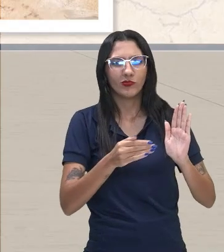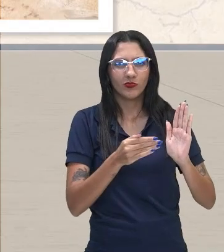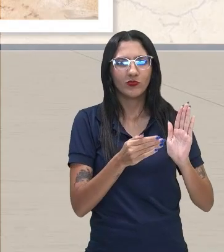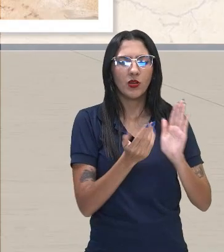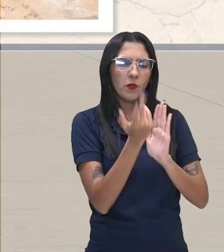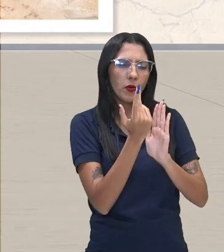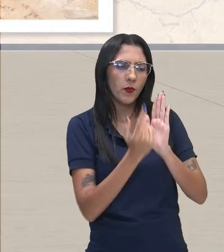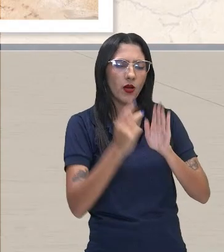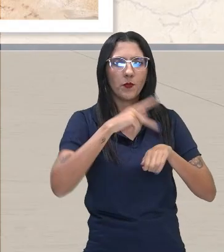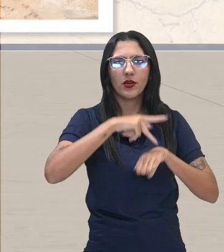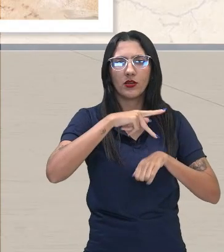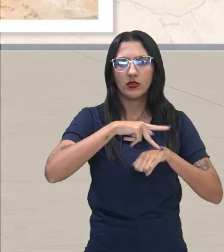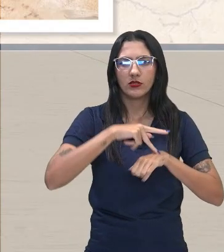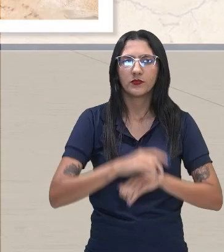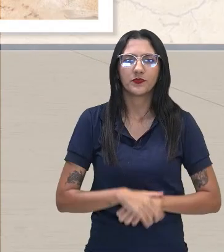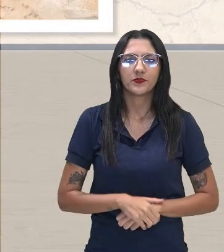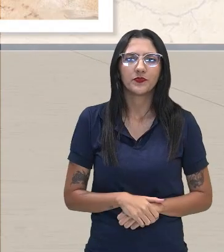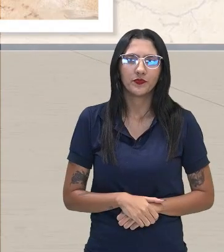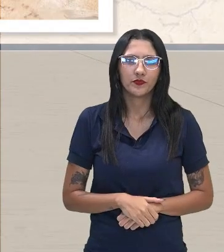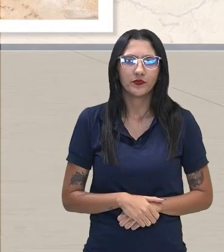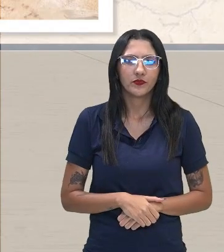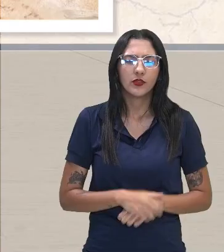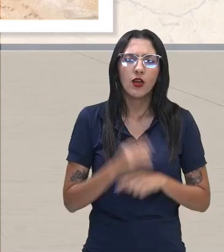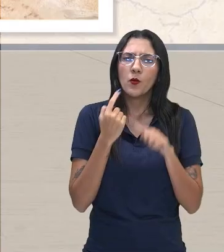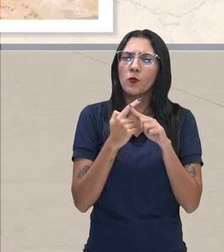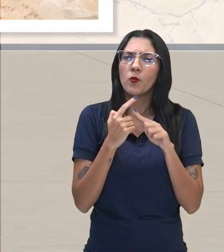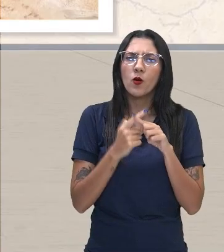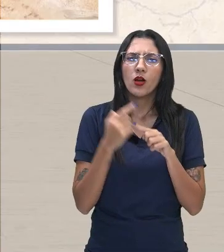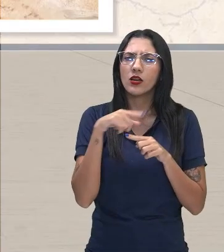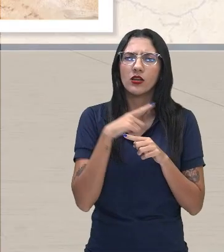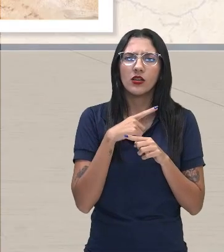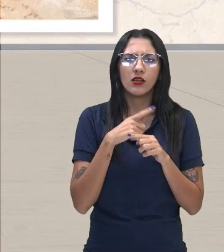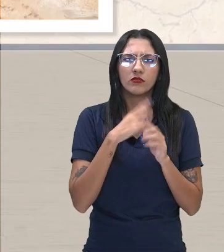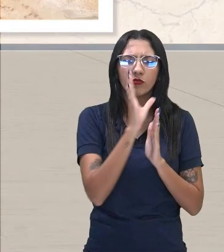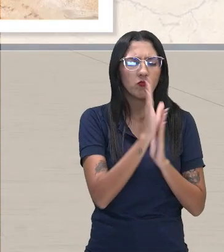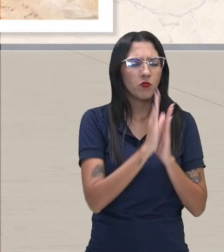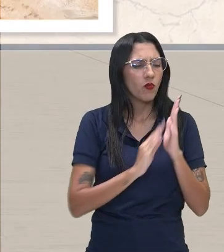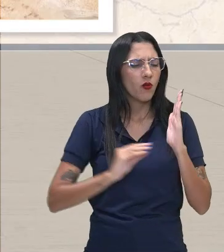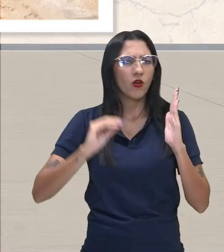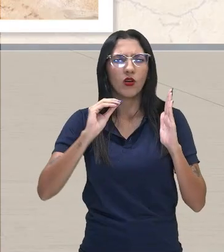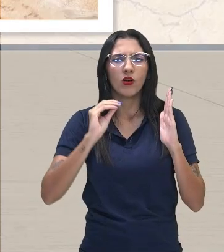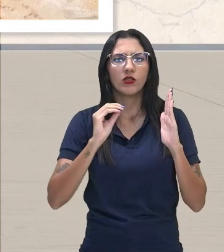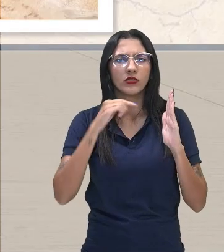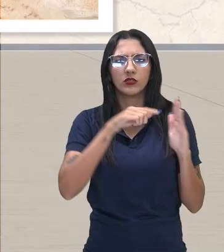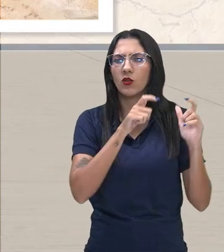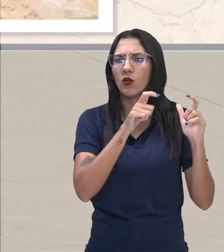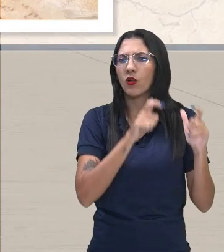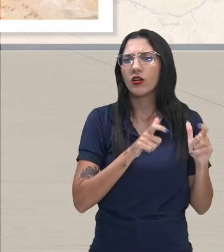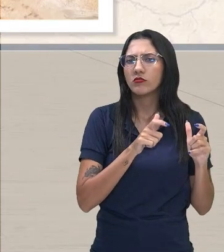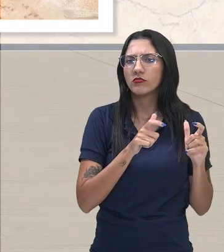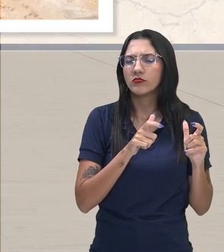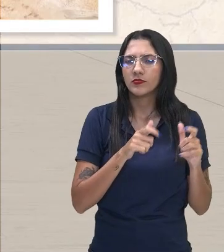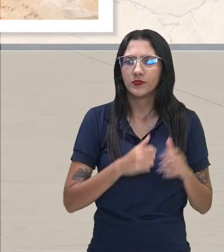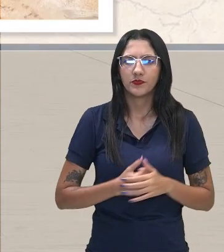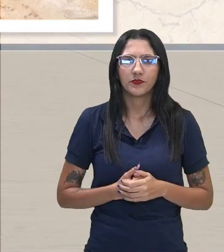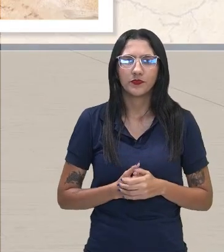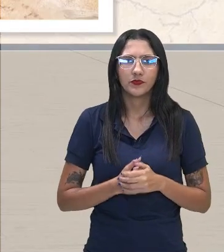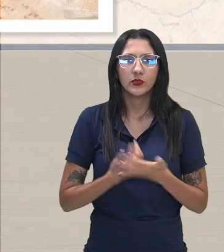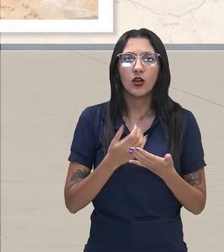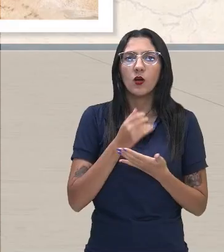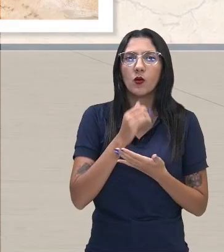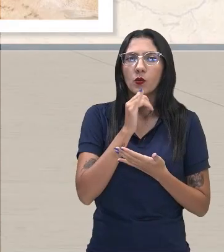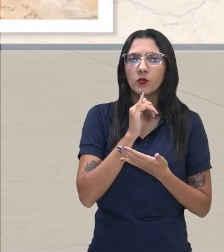Então, por que foi feita uma réplica dessa caverna de Altamira? Visto porque a respiração humana,